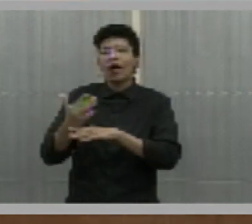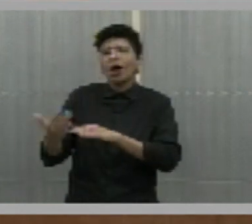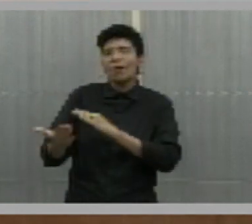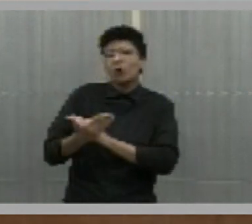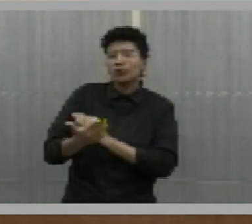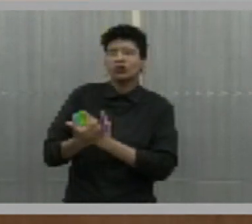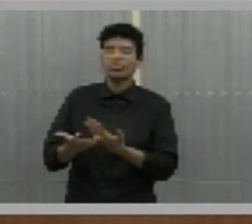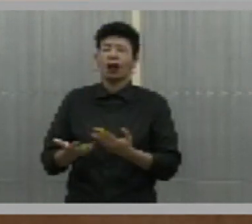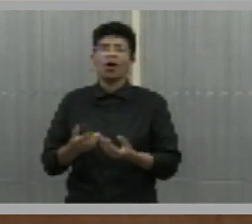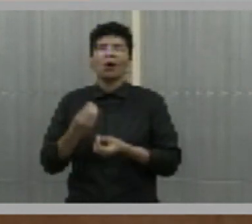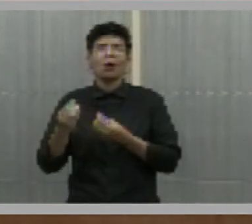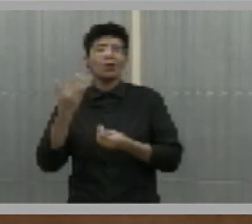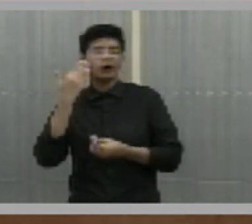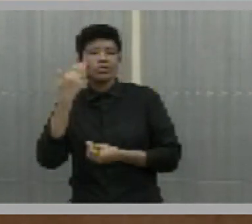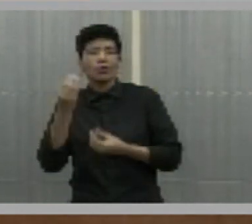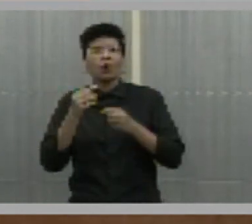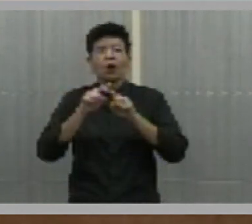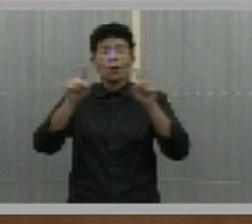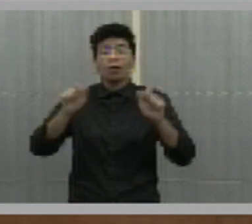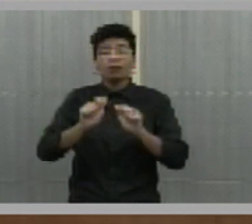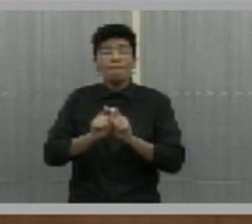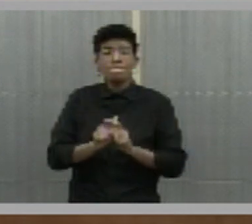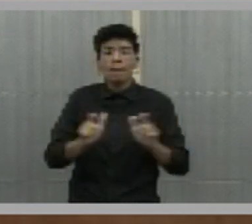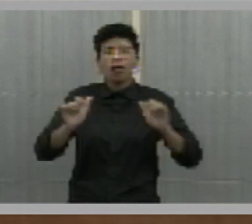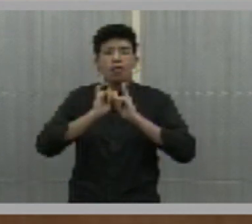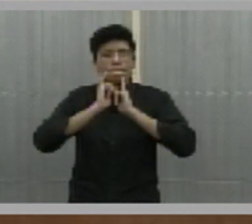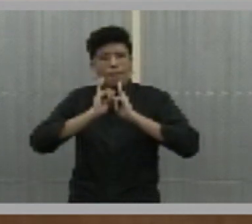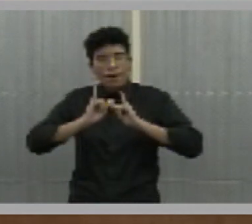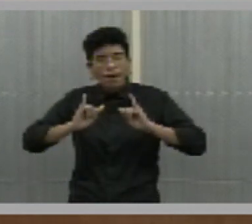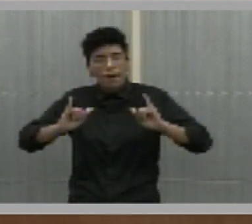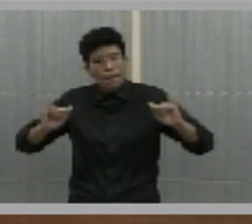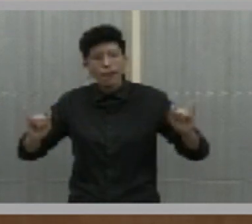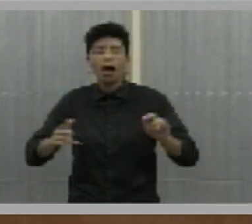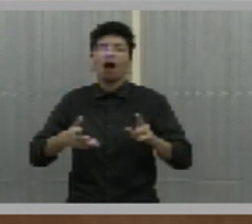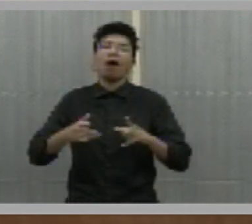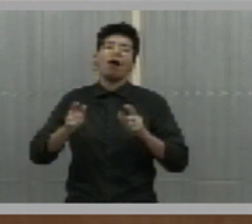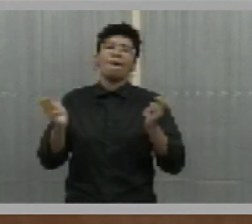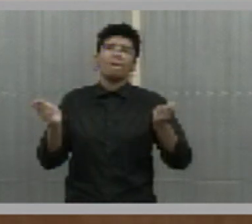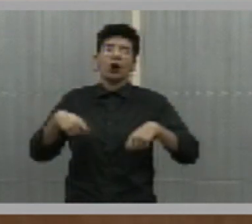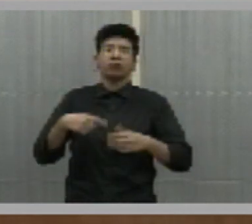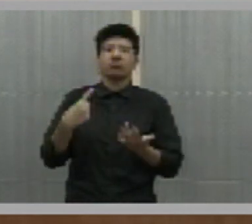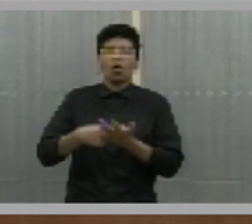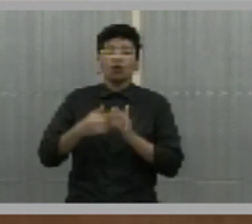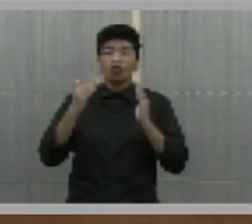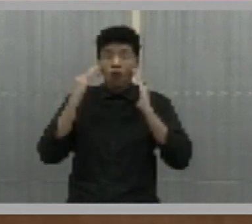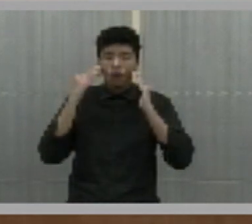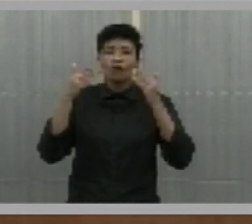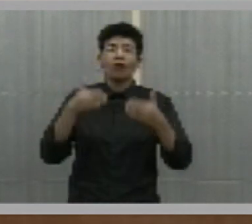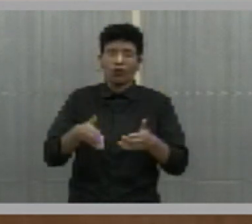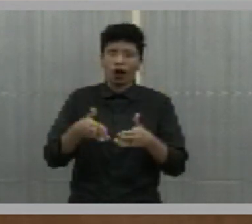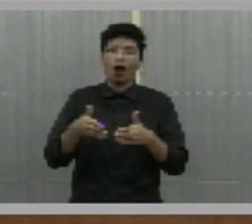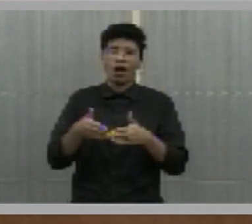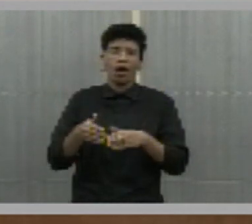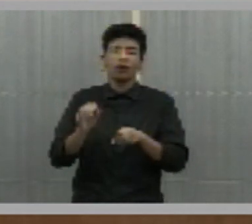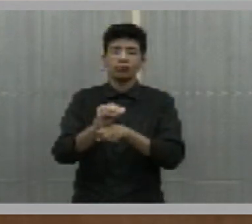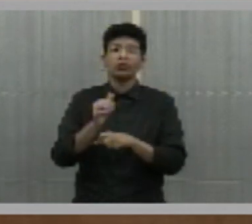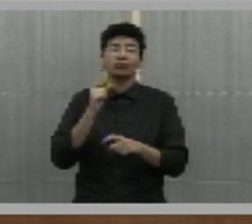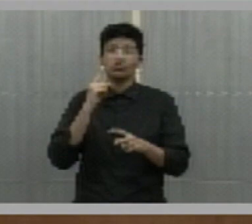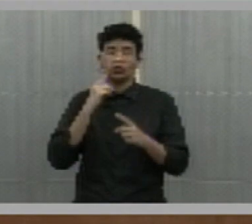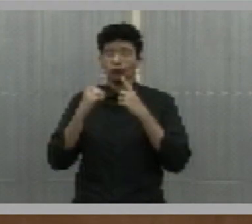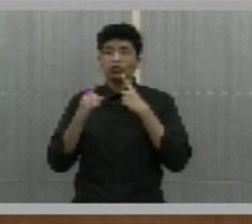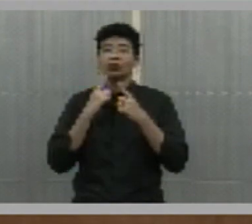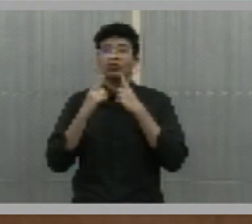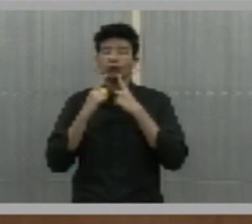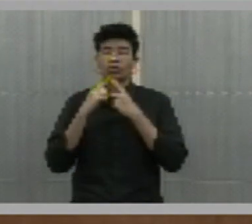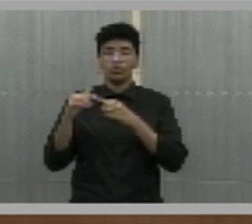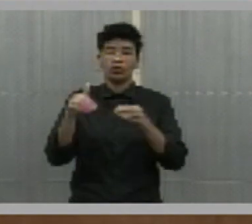saber como fazer o programa ser amplamente divulgado para que se cumpra a sua função inicial. Em discussão,